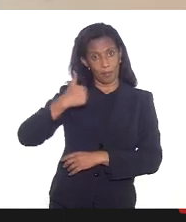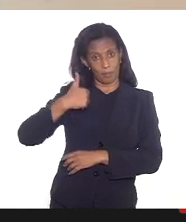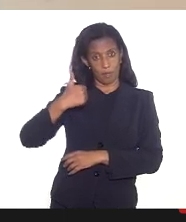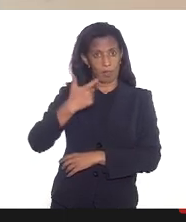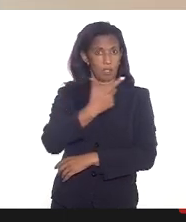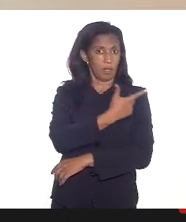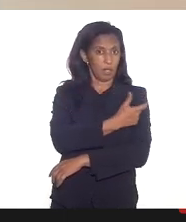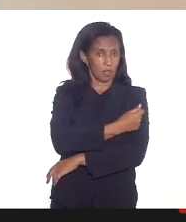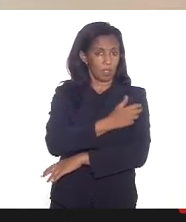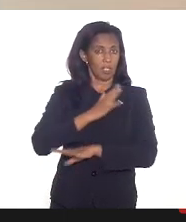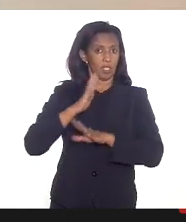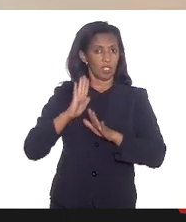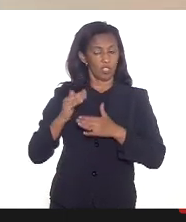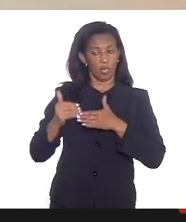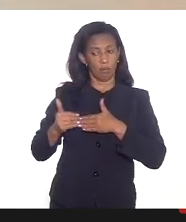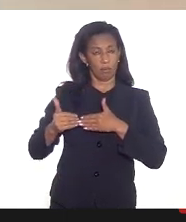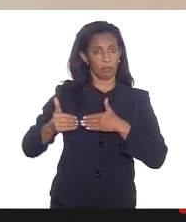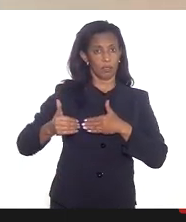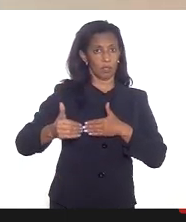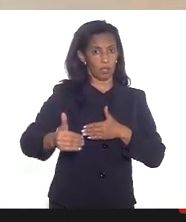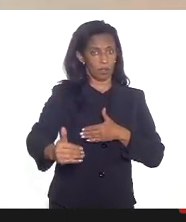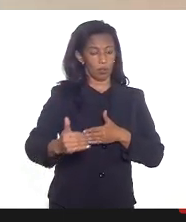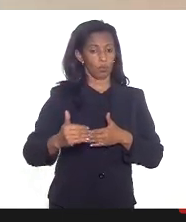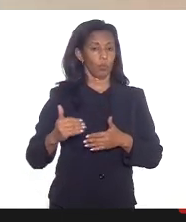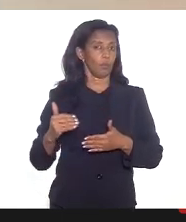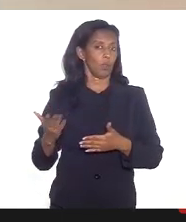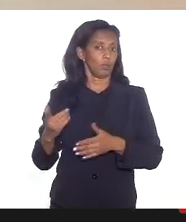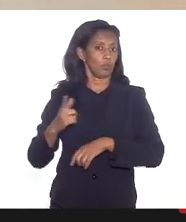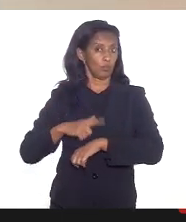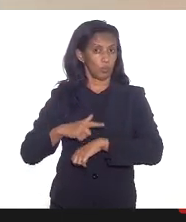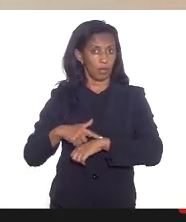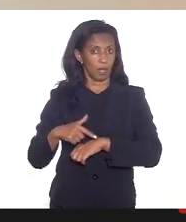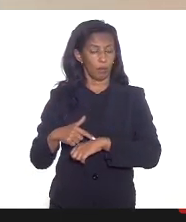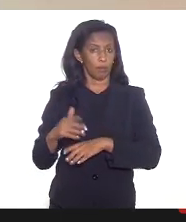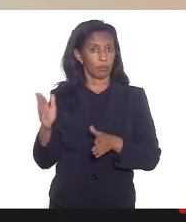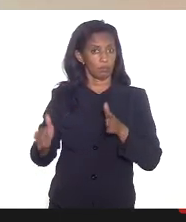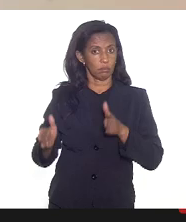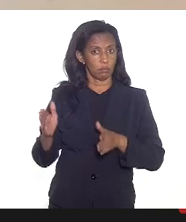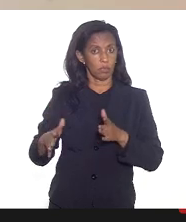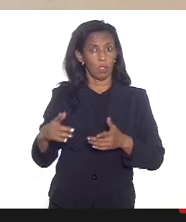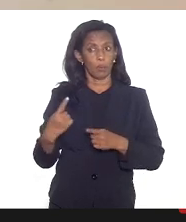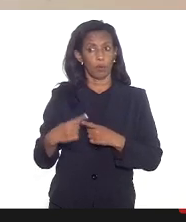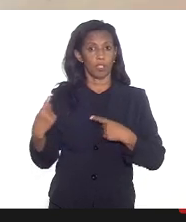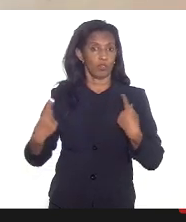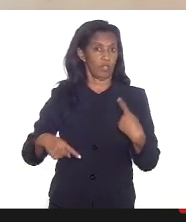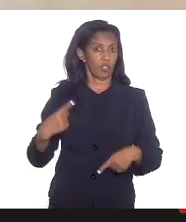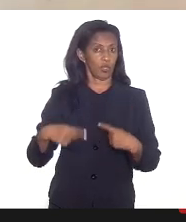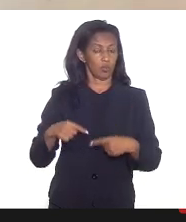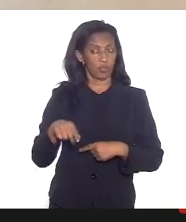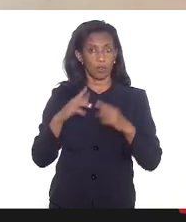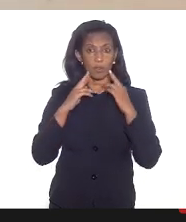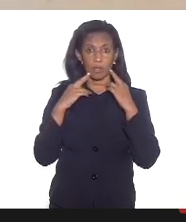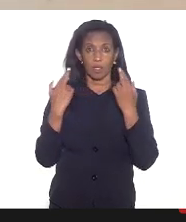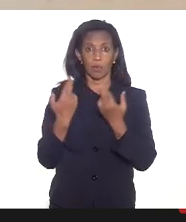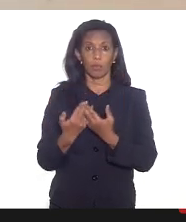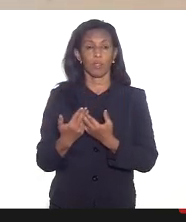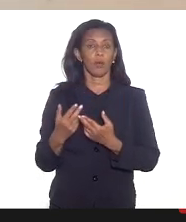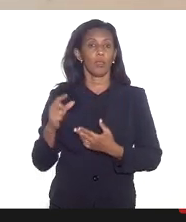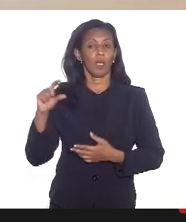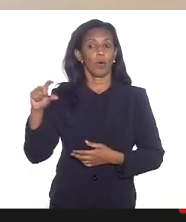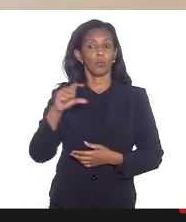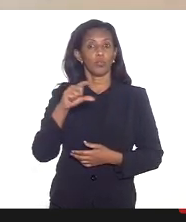e já passaram Talvez algumas da do período é porque a gente vai discutir nessa reunião Inclusive é o a